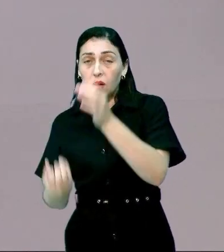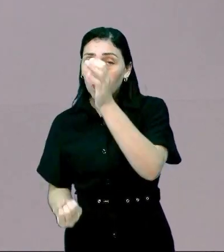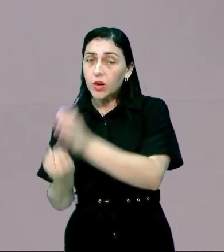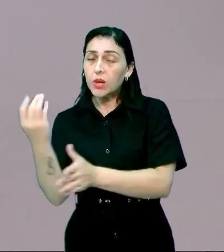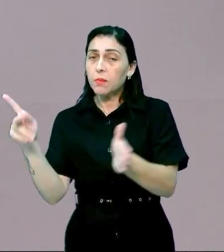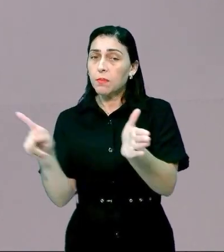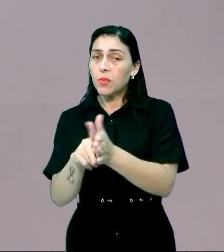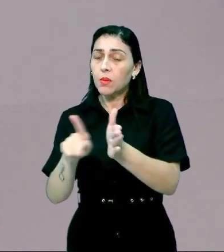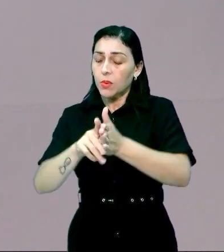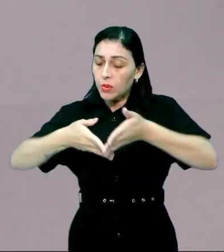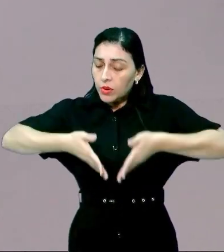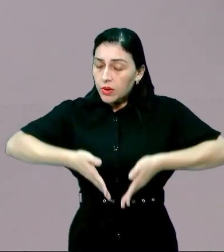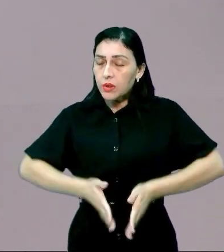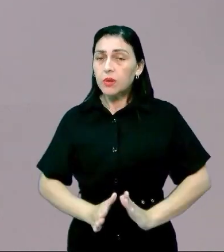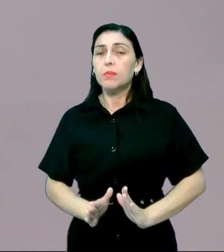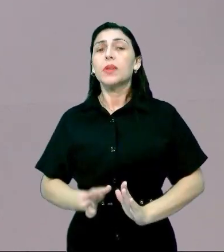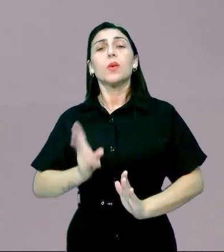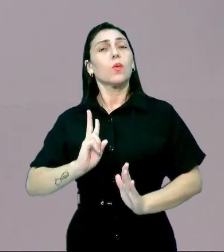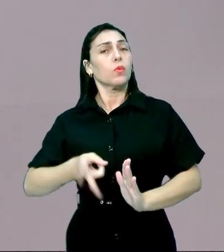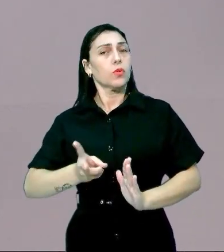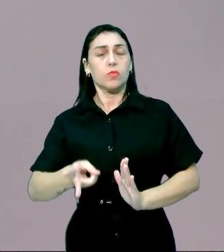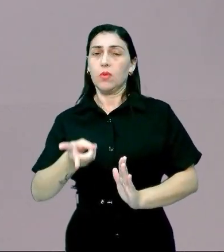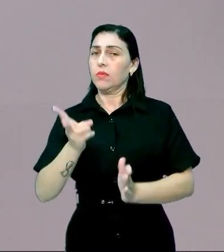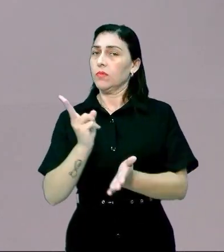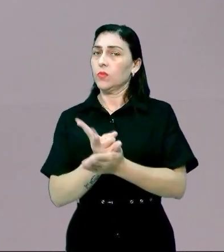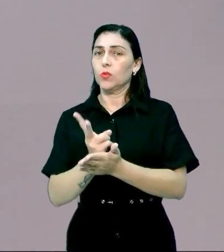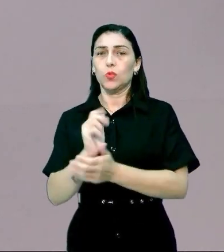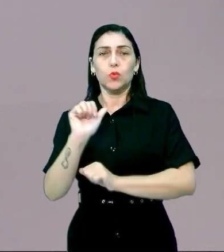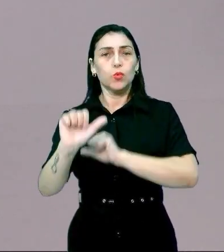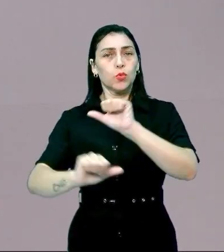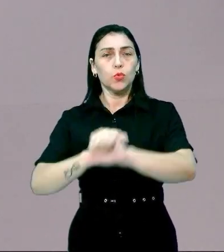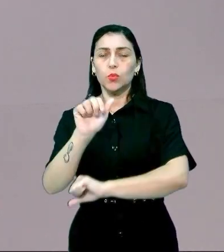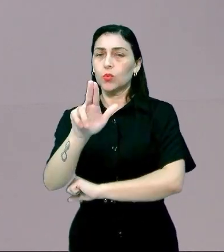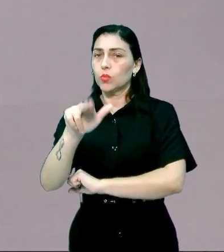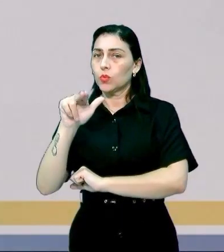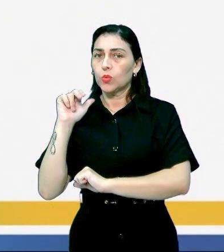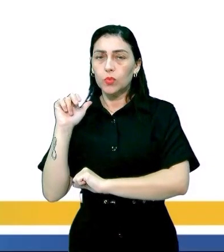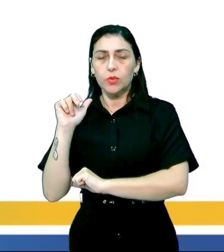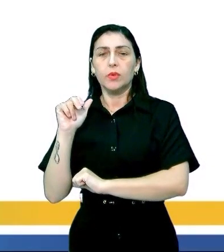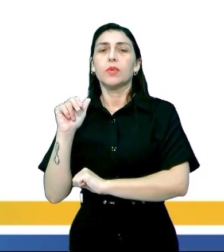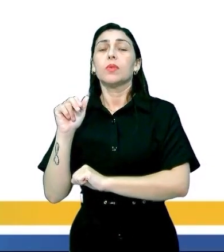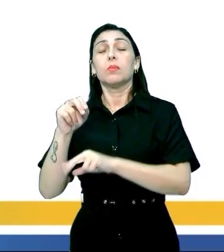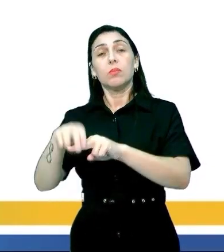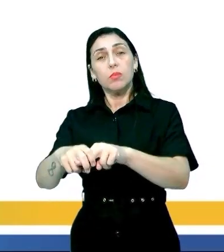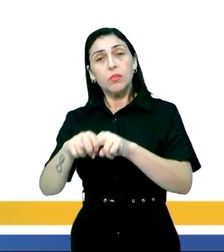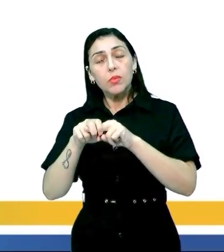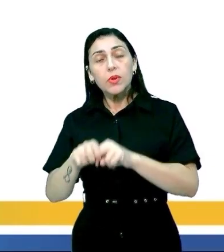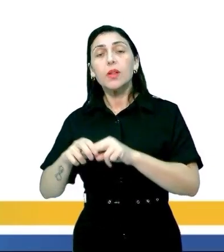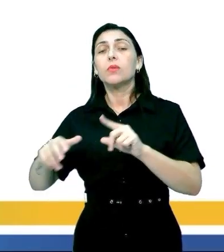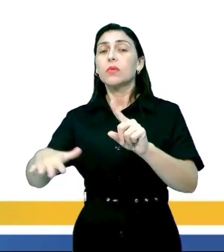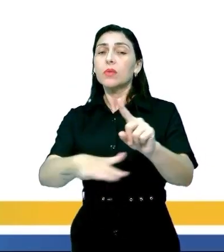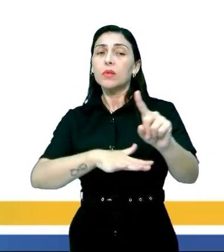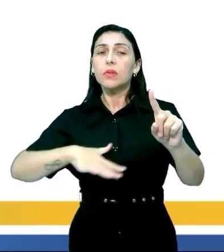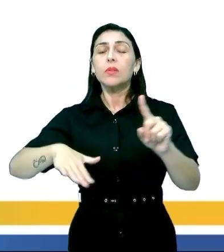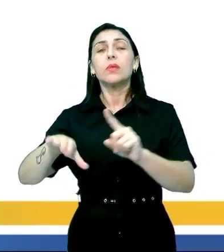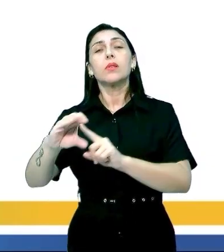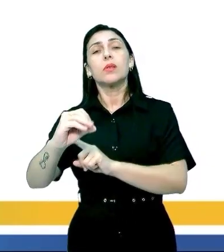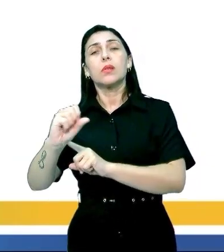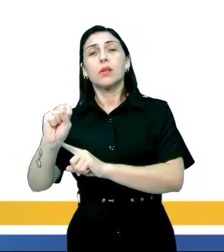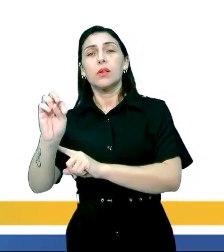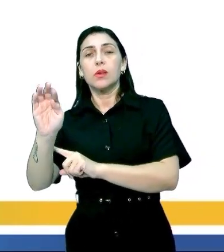origem dele, a linhagem dele era aquela. Ele nunca ia deixar de ser servo. Então, por isso que numa sociedade de